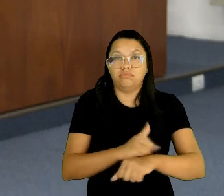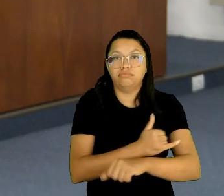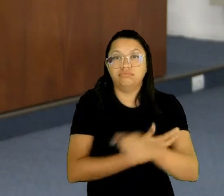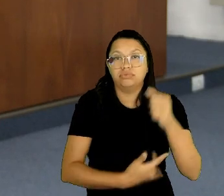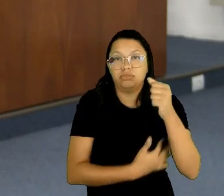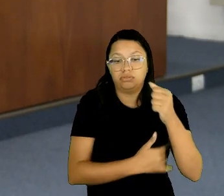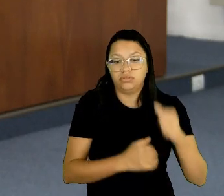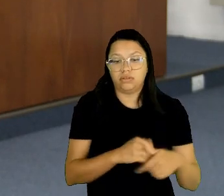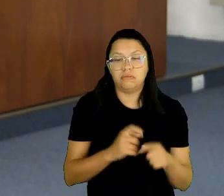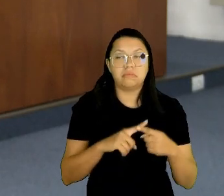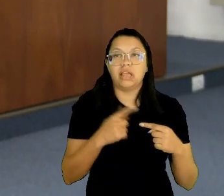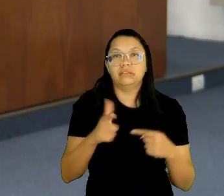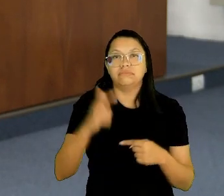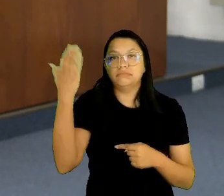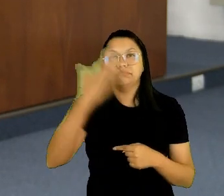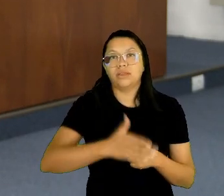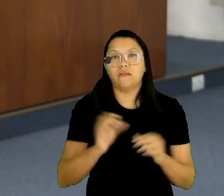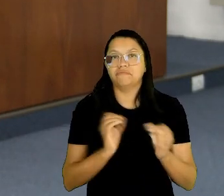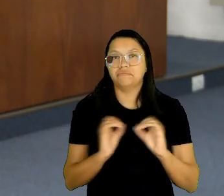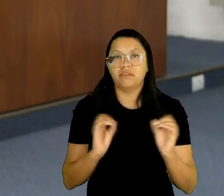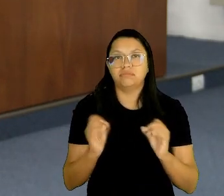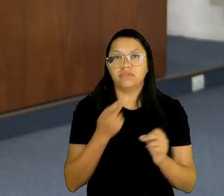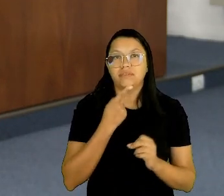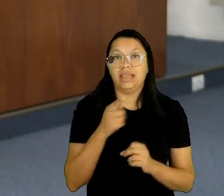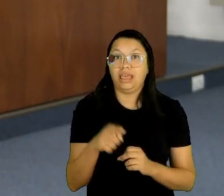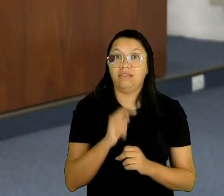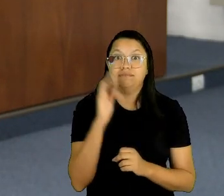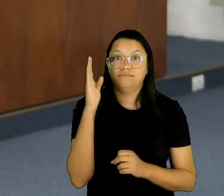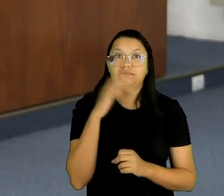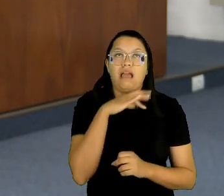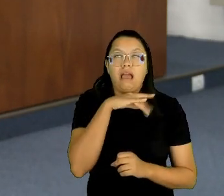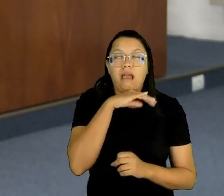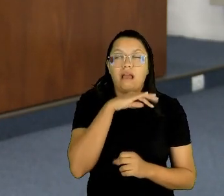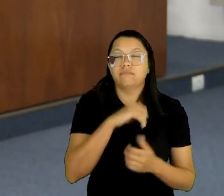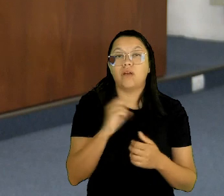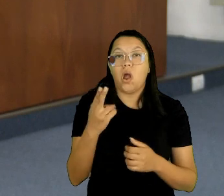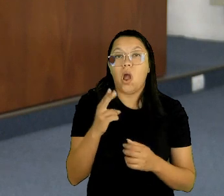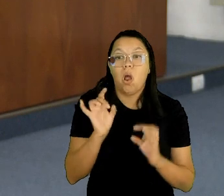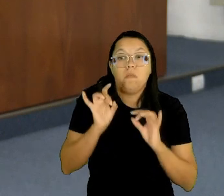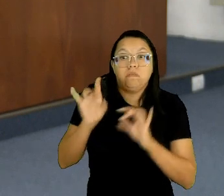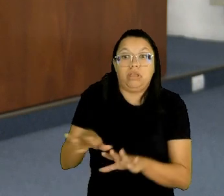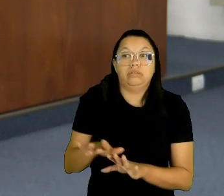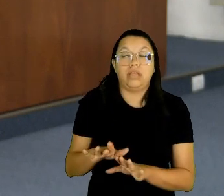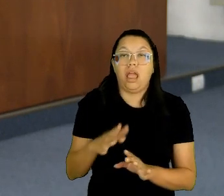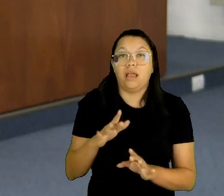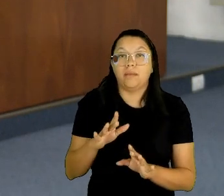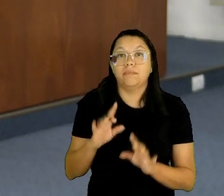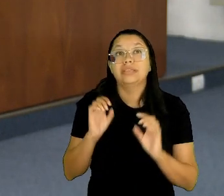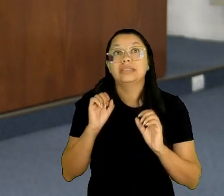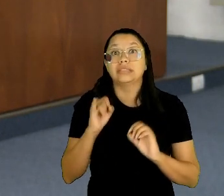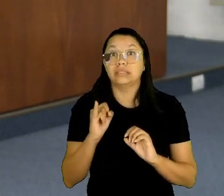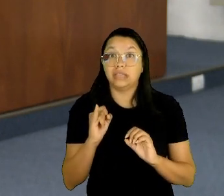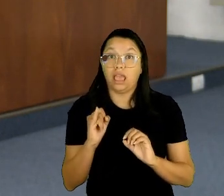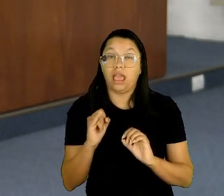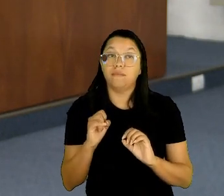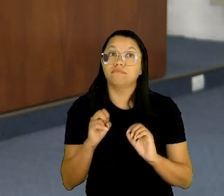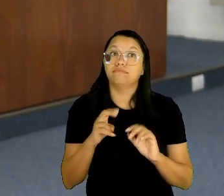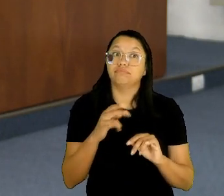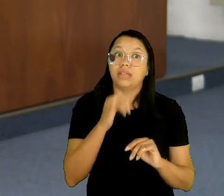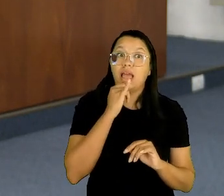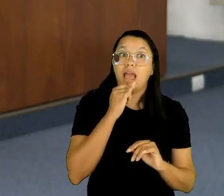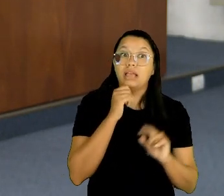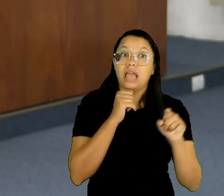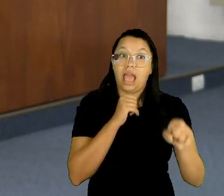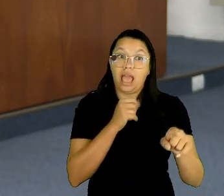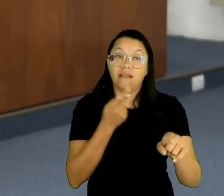o colesterol. Então a gente não tem evidência nenhuma para falar que estatina faz mal e que vou deixar de tomar se a gente tiver indicação. Claro